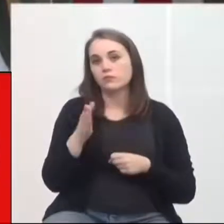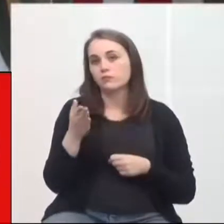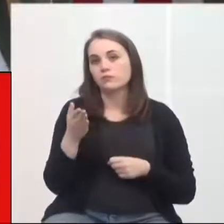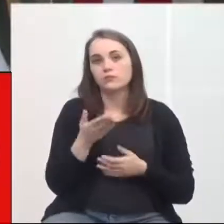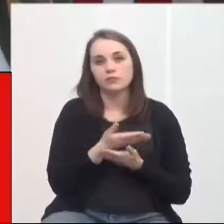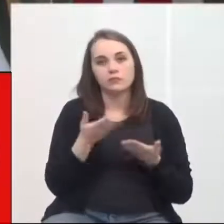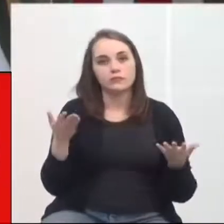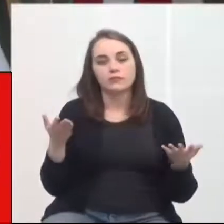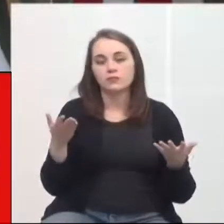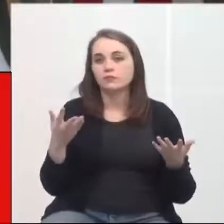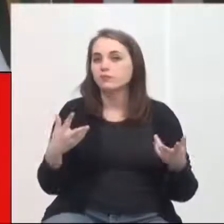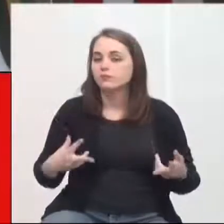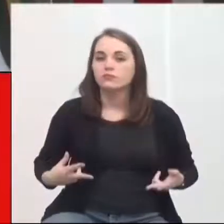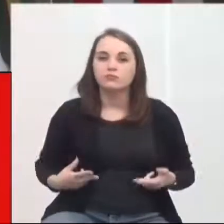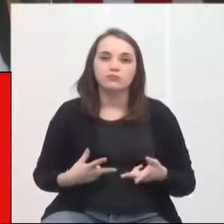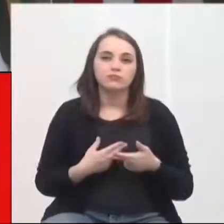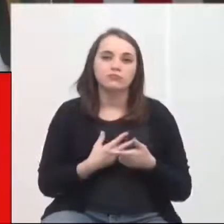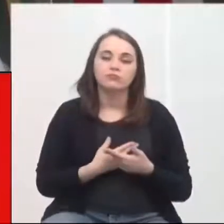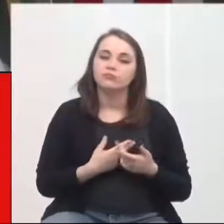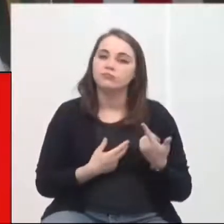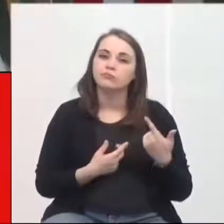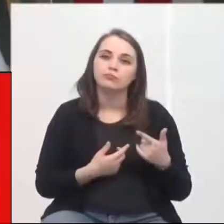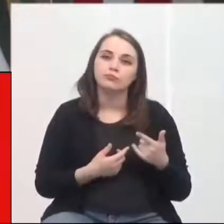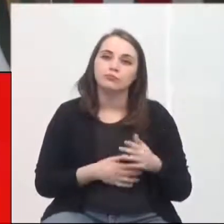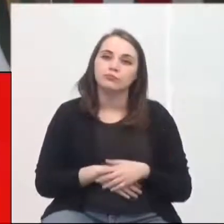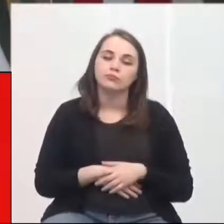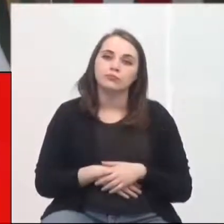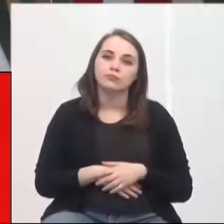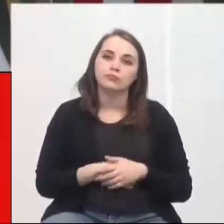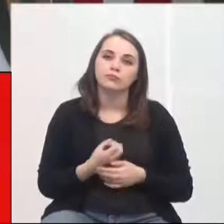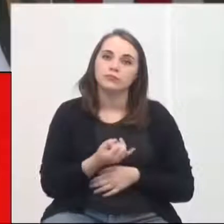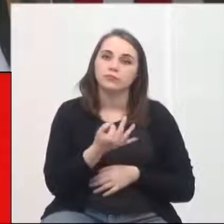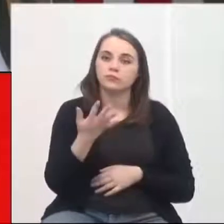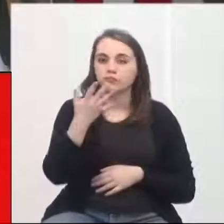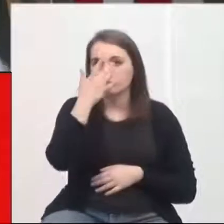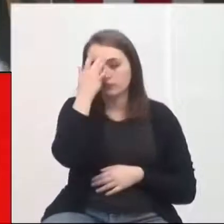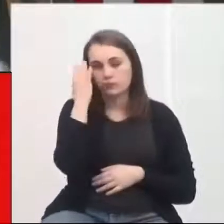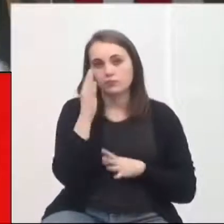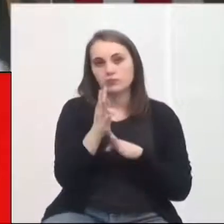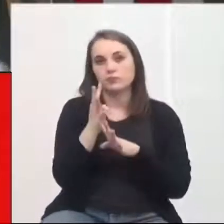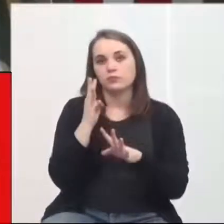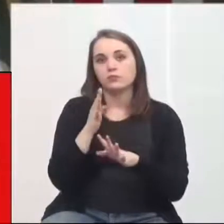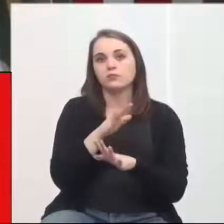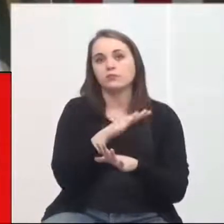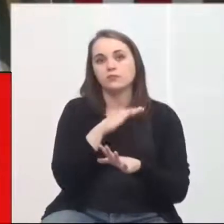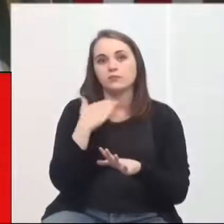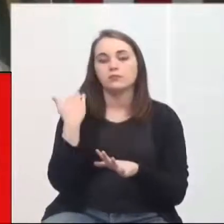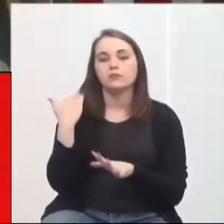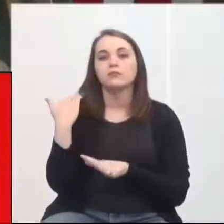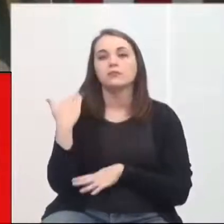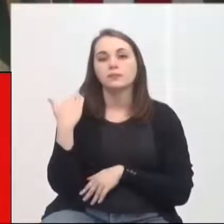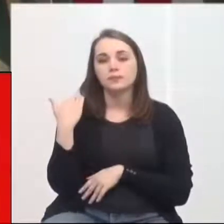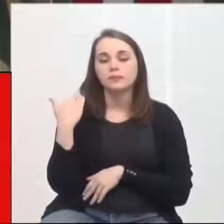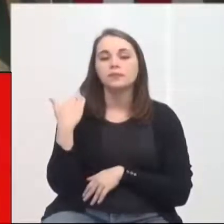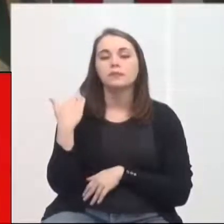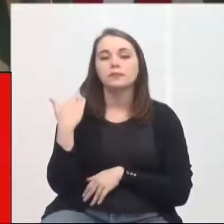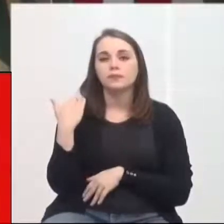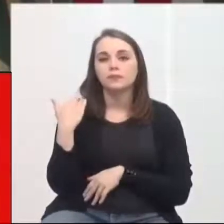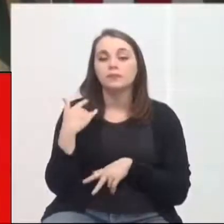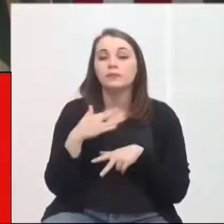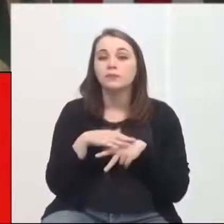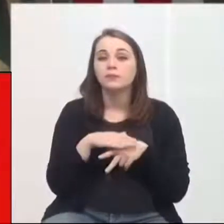Isso é uma cirurgia de cálculo renal. E quantas pessoas morrendo na fila de espera, senhor presidente, senhores